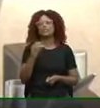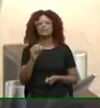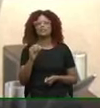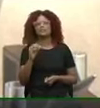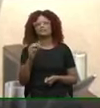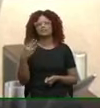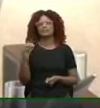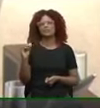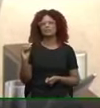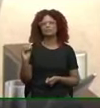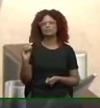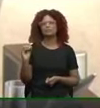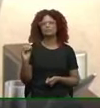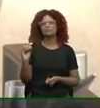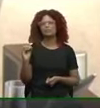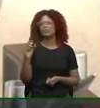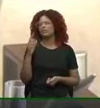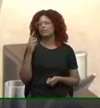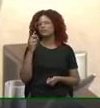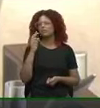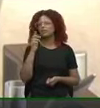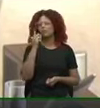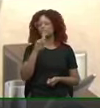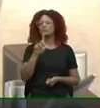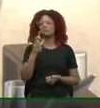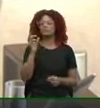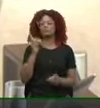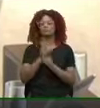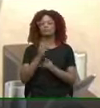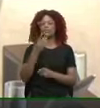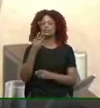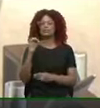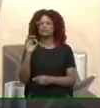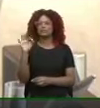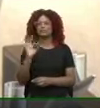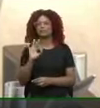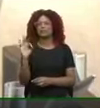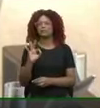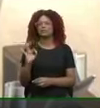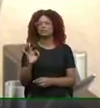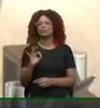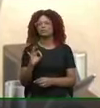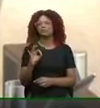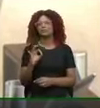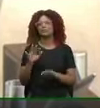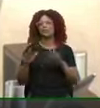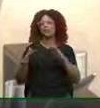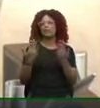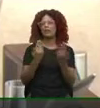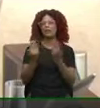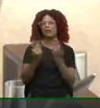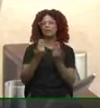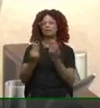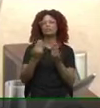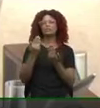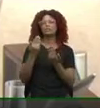total. Não consegui identificar esses 30. E até numa analogia da psicanálise que se falava, Thiago, era o seguinte, que eu